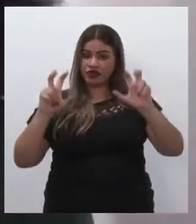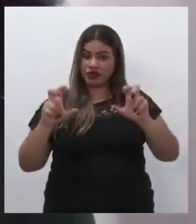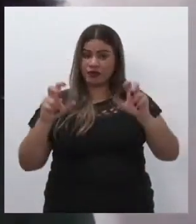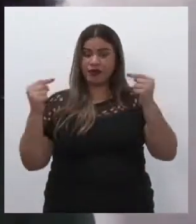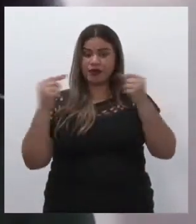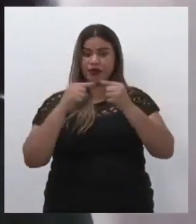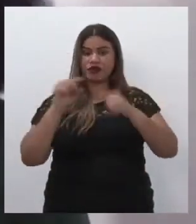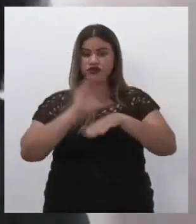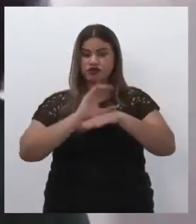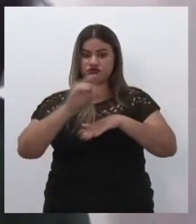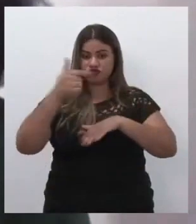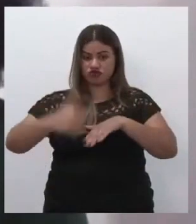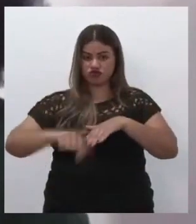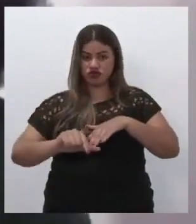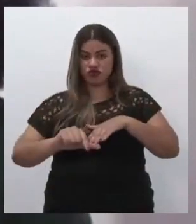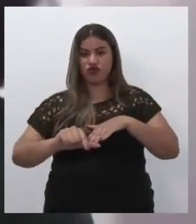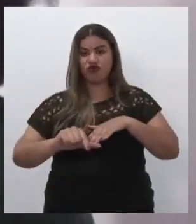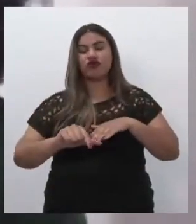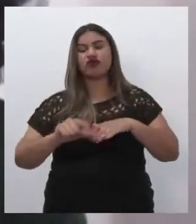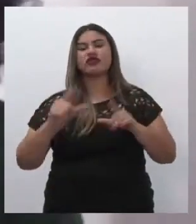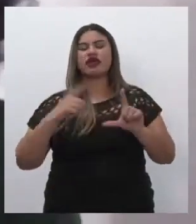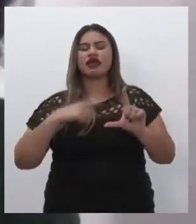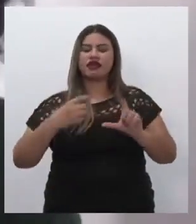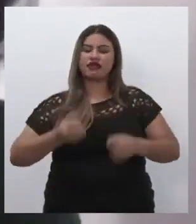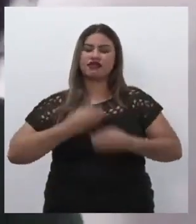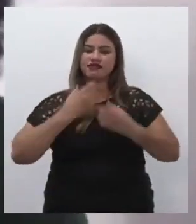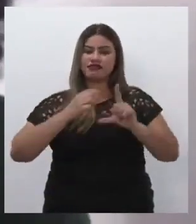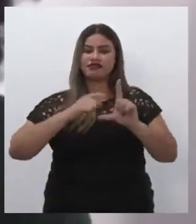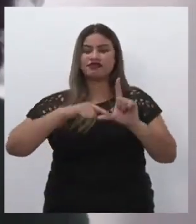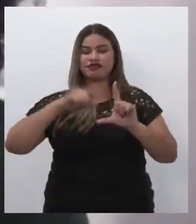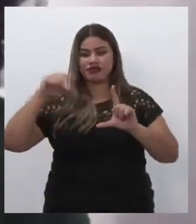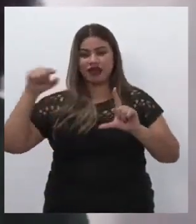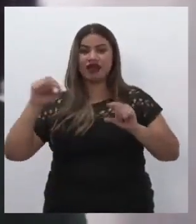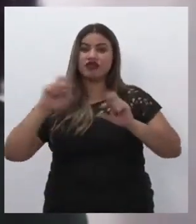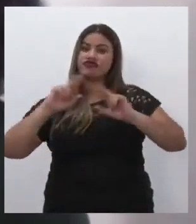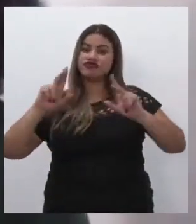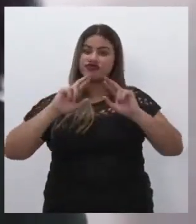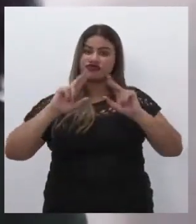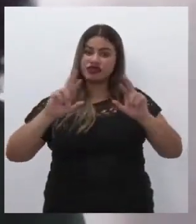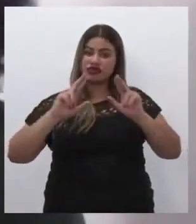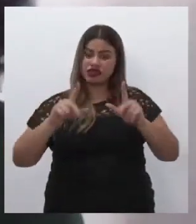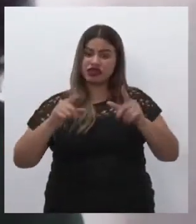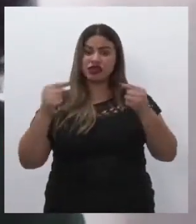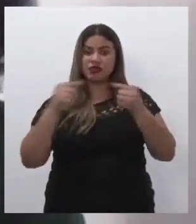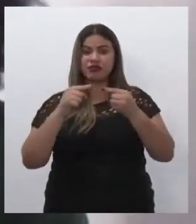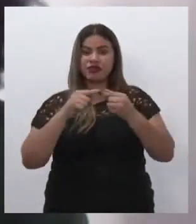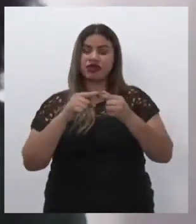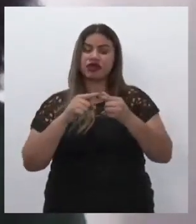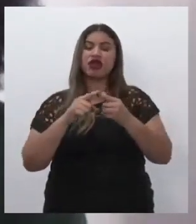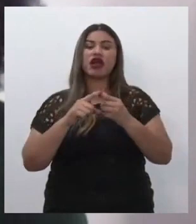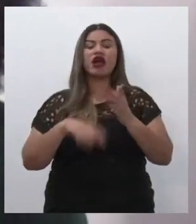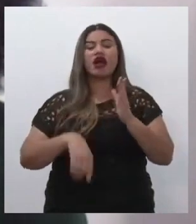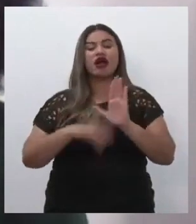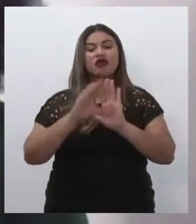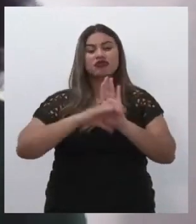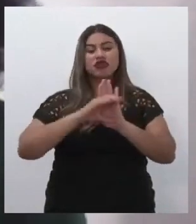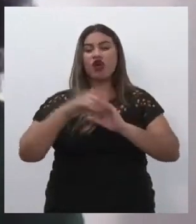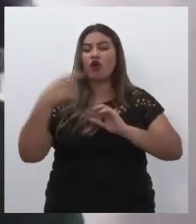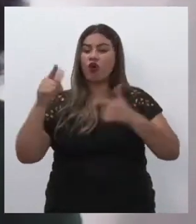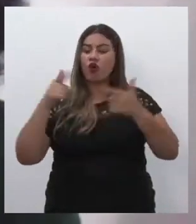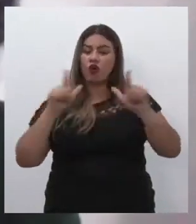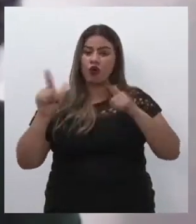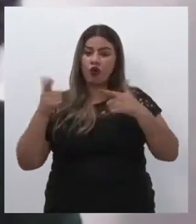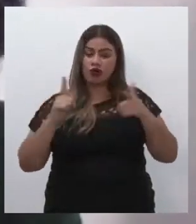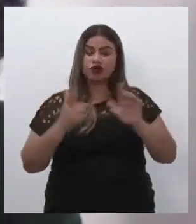próxima formação. Vem de novo aí o infográfico em outro nível, nos outros componentes, né, nas outras áreas. Eu